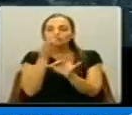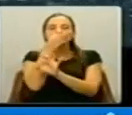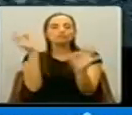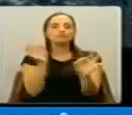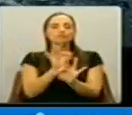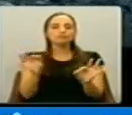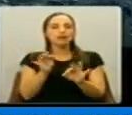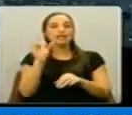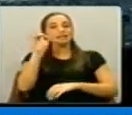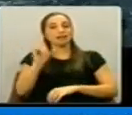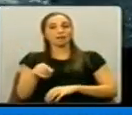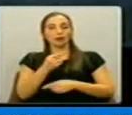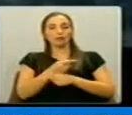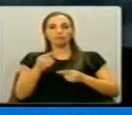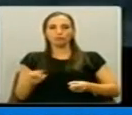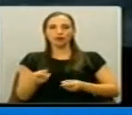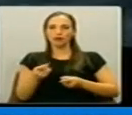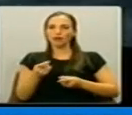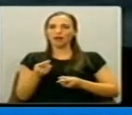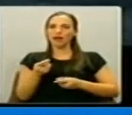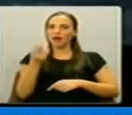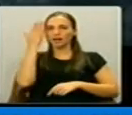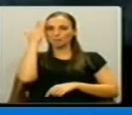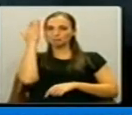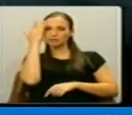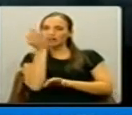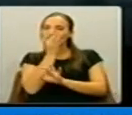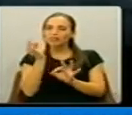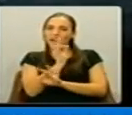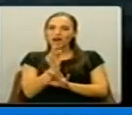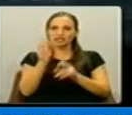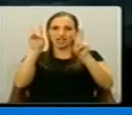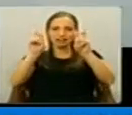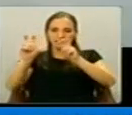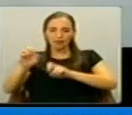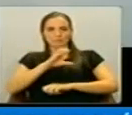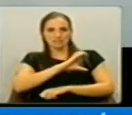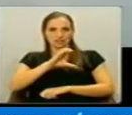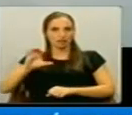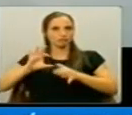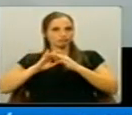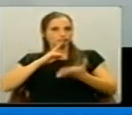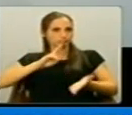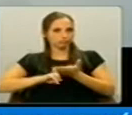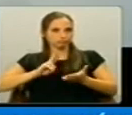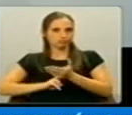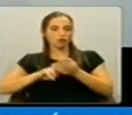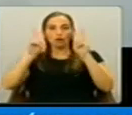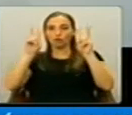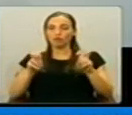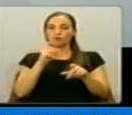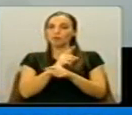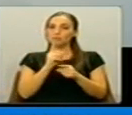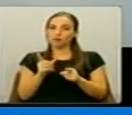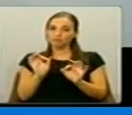também pela extraordinária capacidade e conteúdo científico, precisamente, deste filme Ambition, que é um pedido da